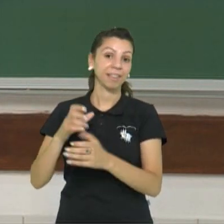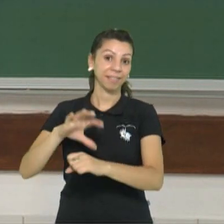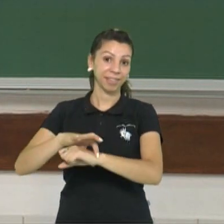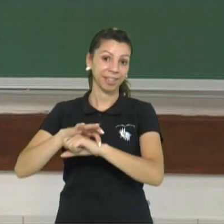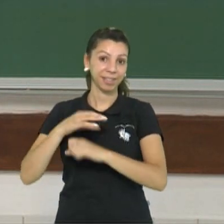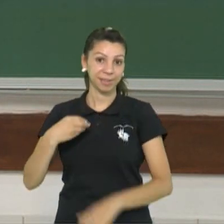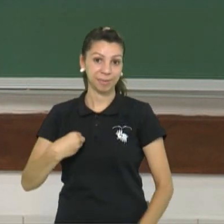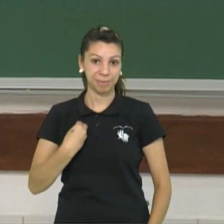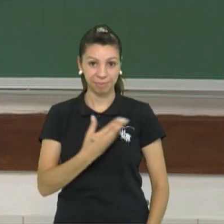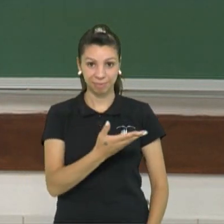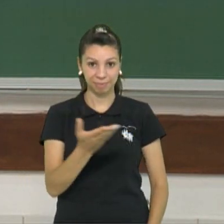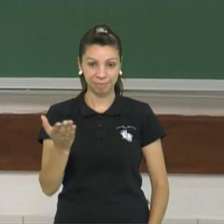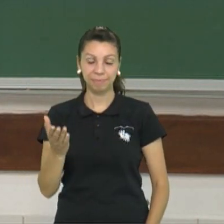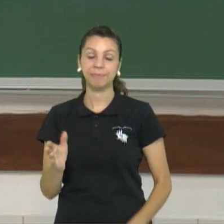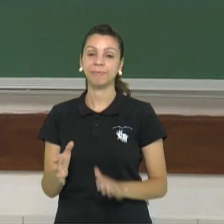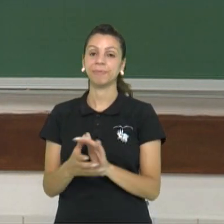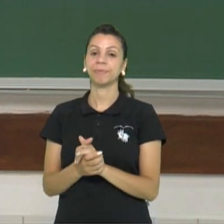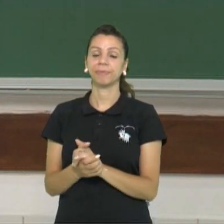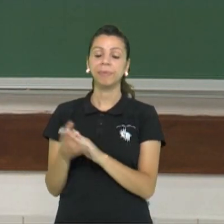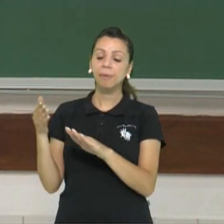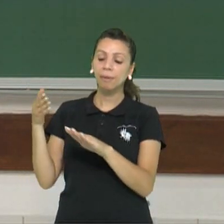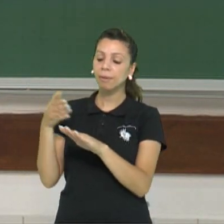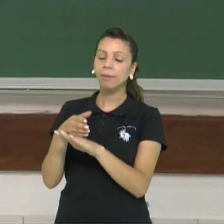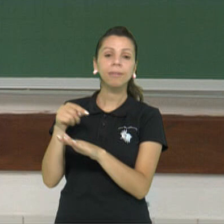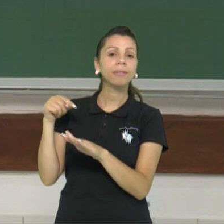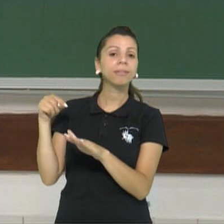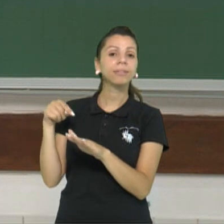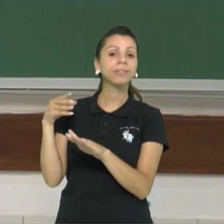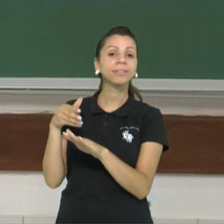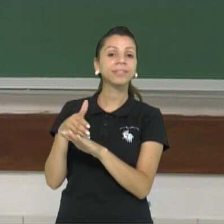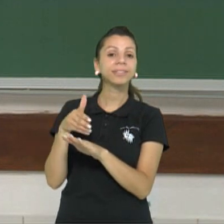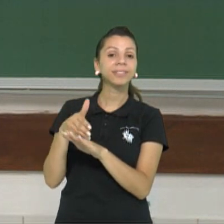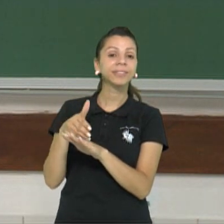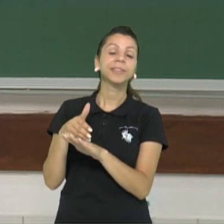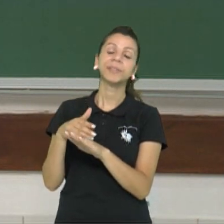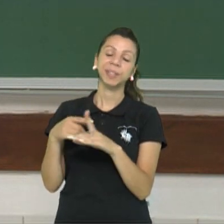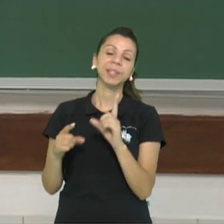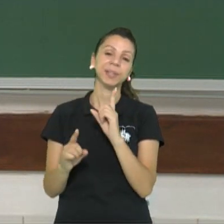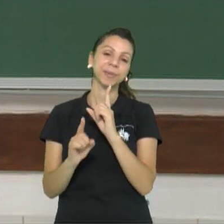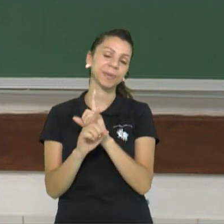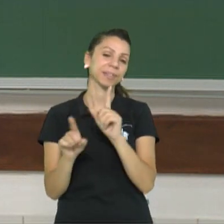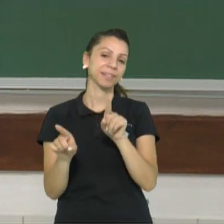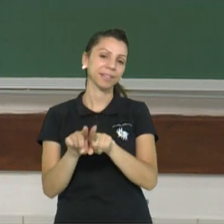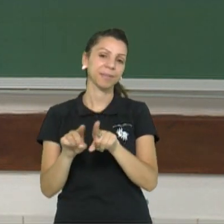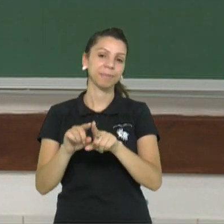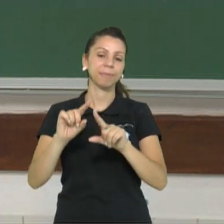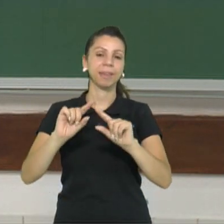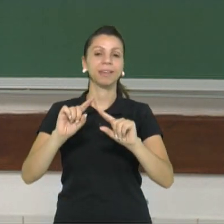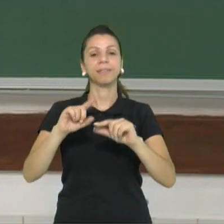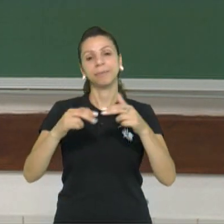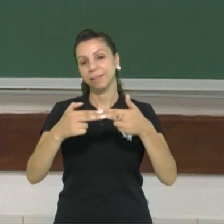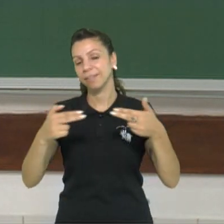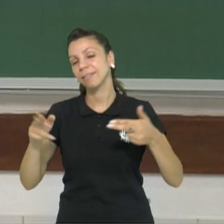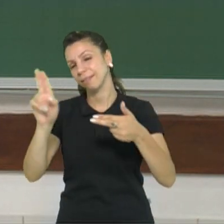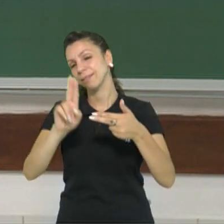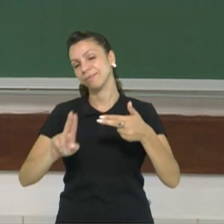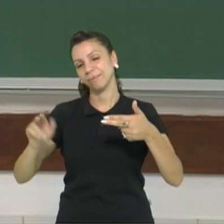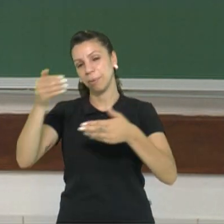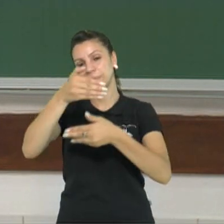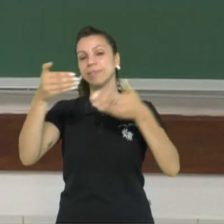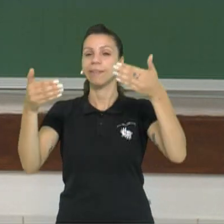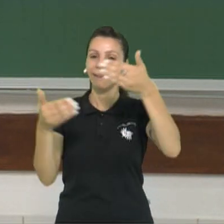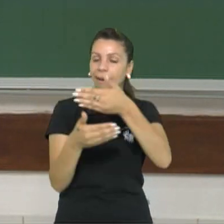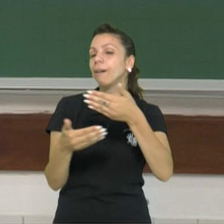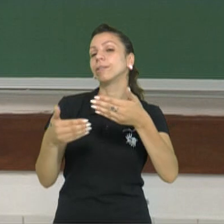sua presença. Tá? Nesse acesso, você também encontra os materiais que eu utilizo nas aulas, né?